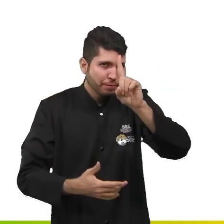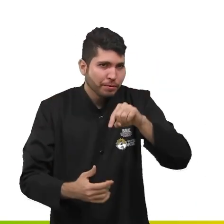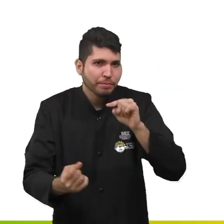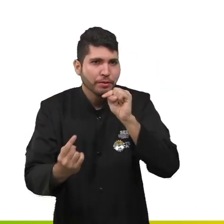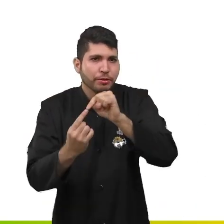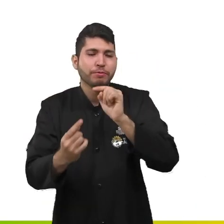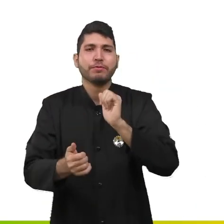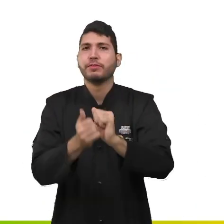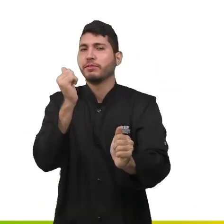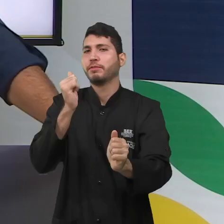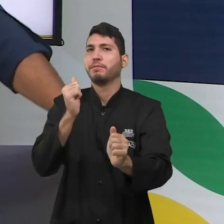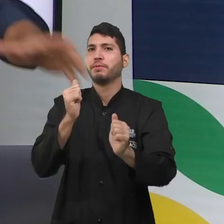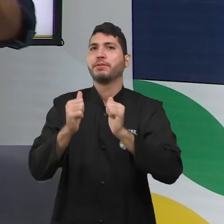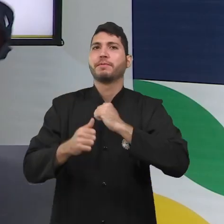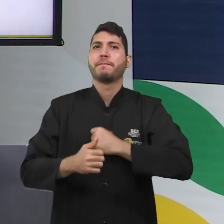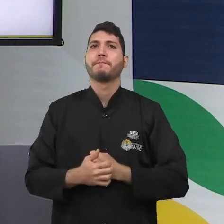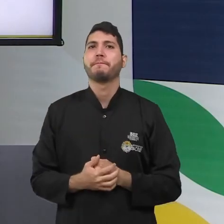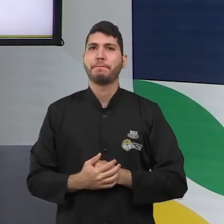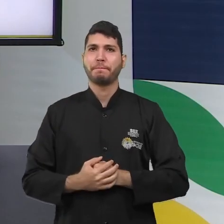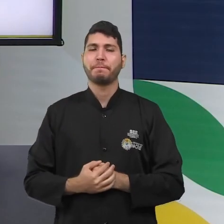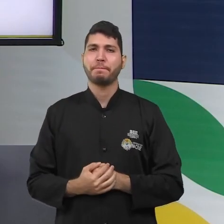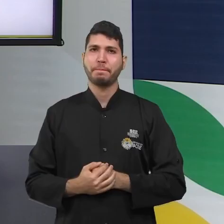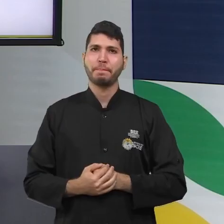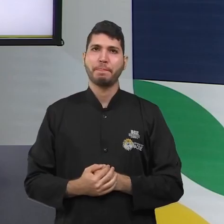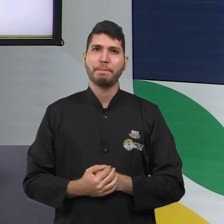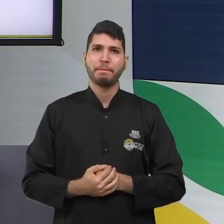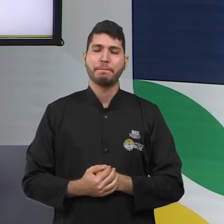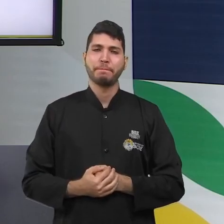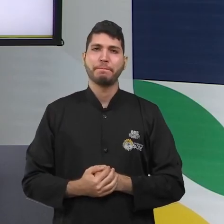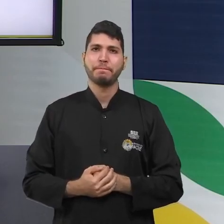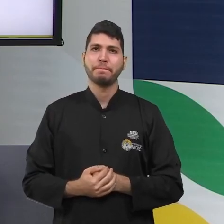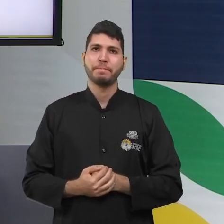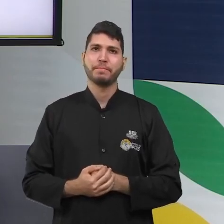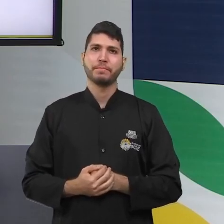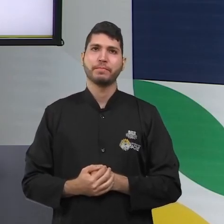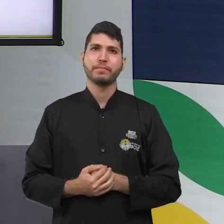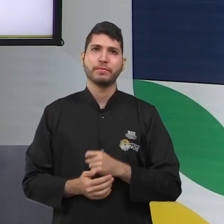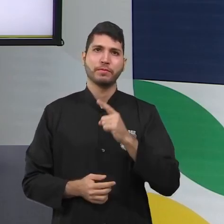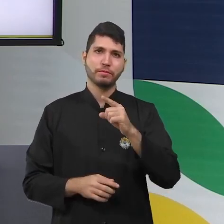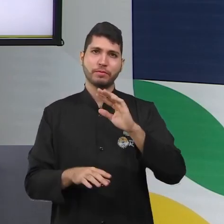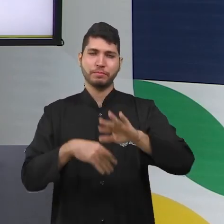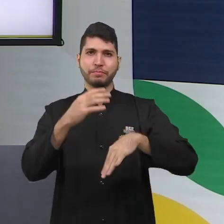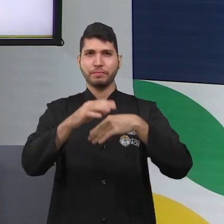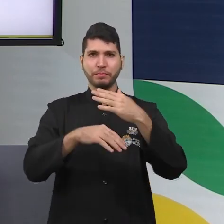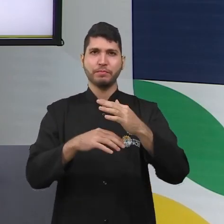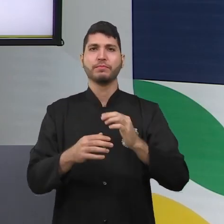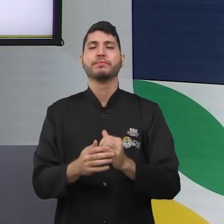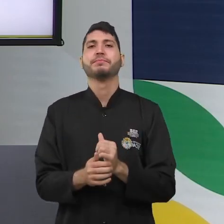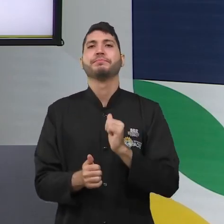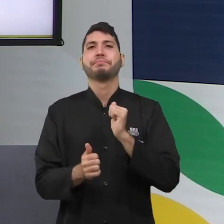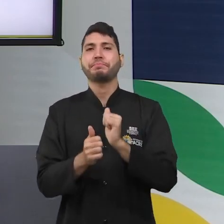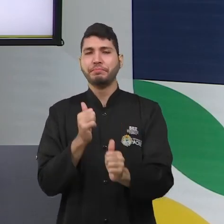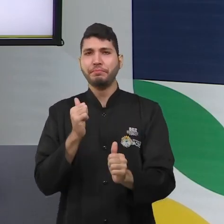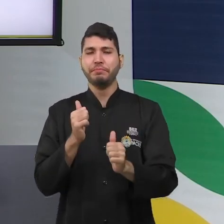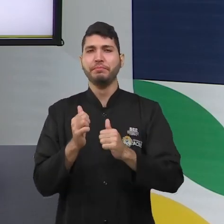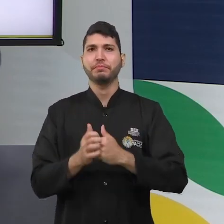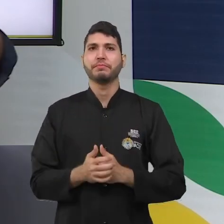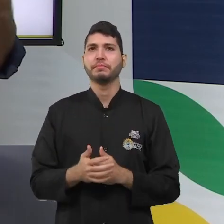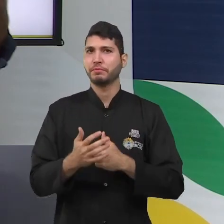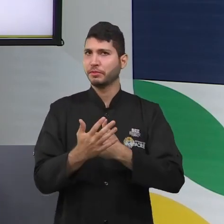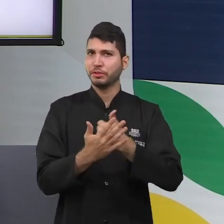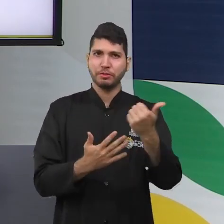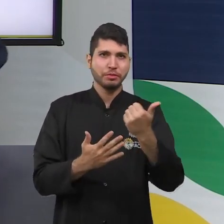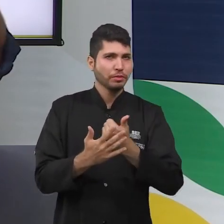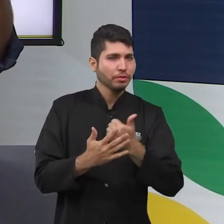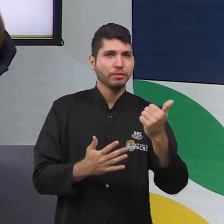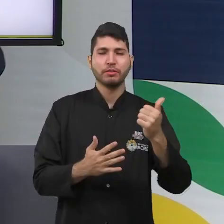como corpo em movimento, no sentido de as práticas que você desenvolve por meio do esporte vão gerar ações essas que